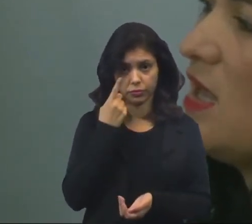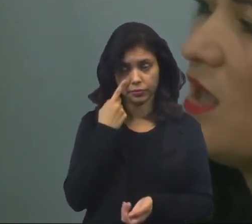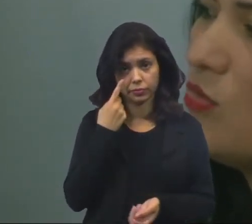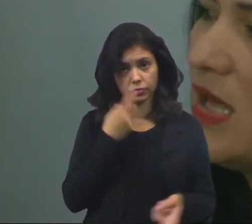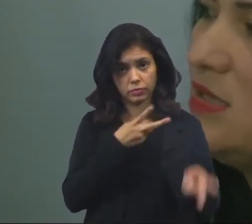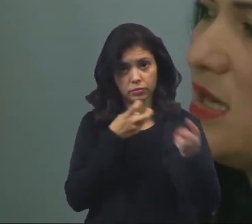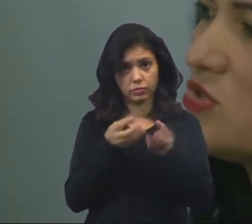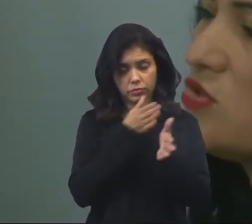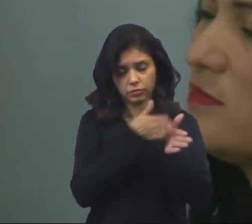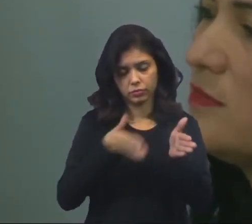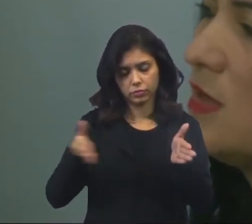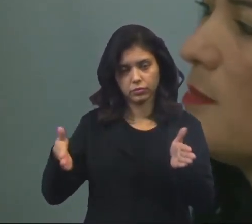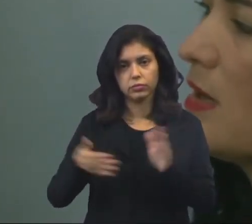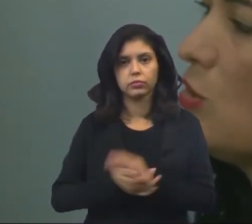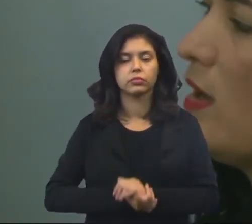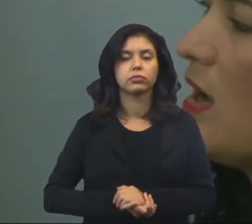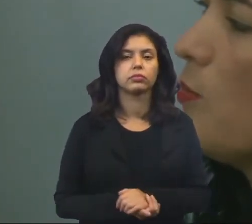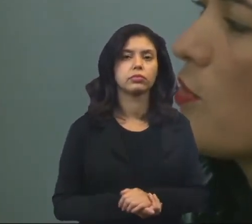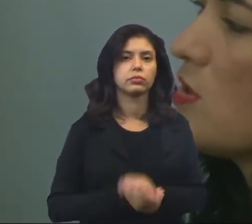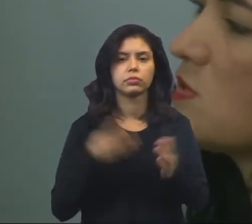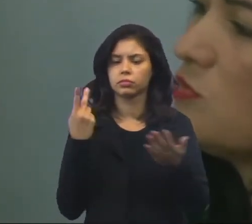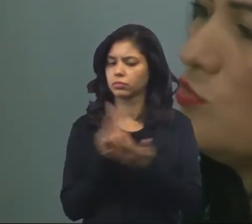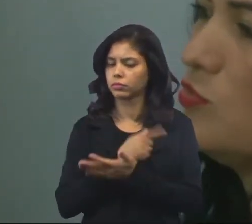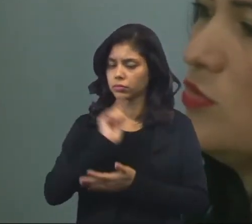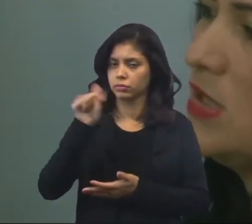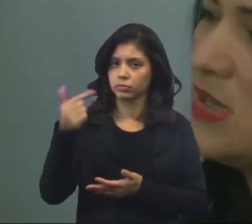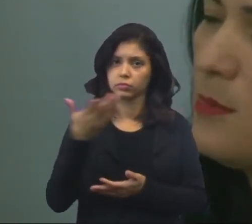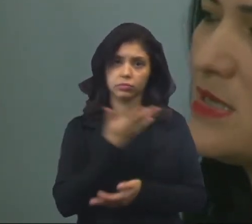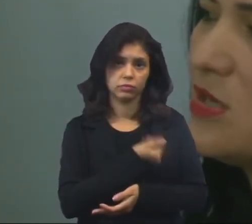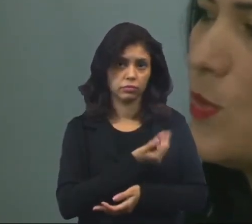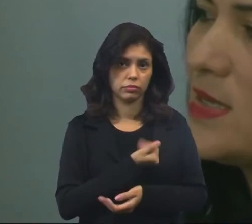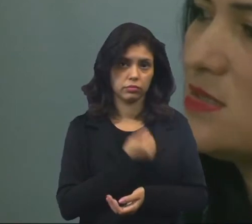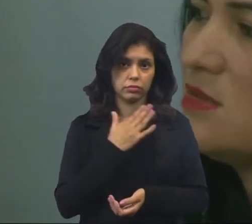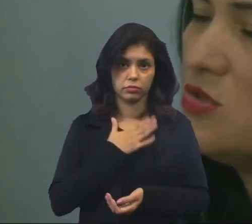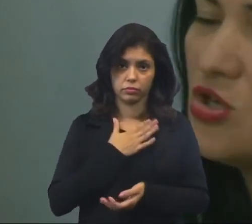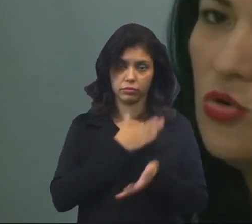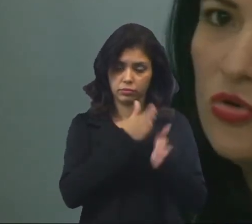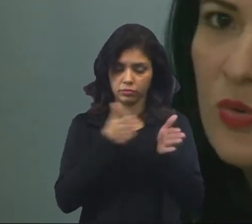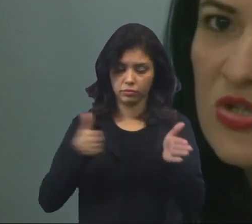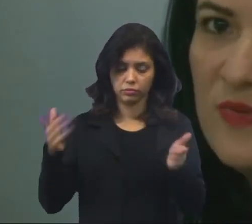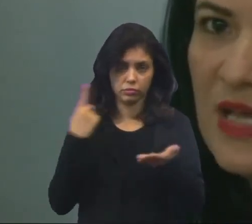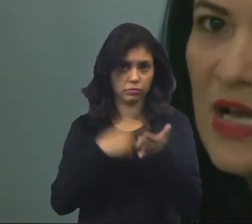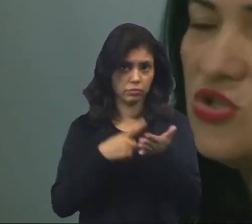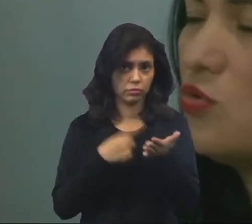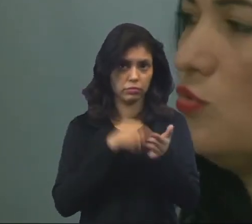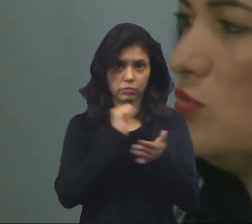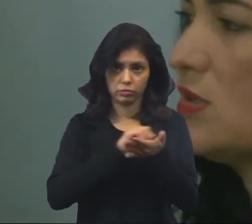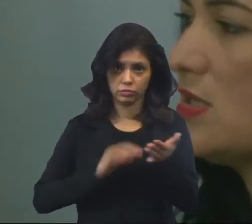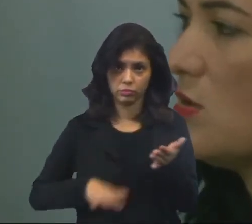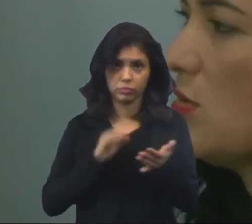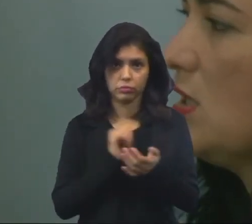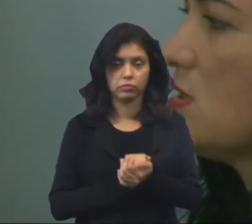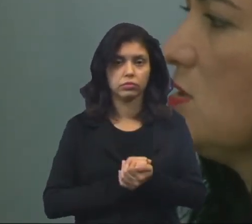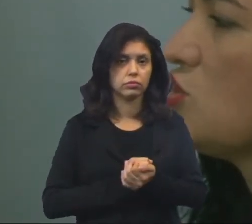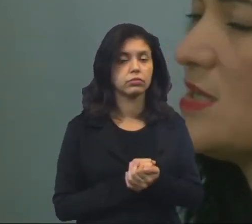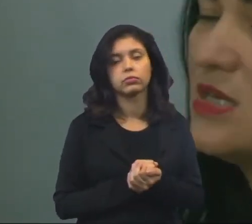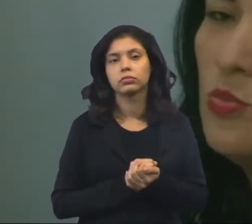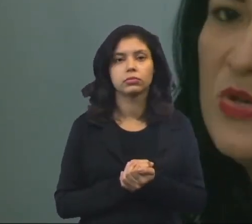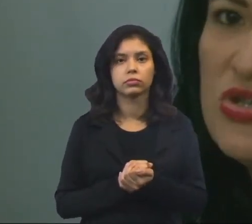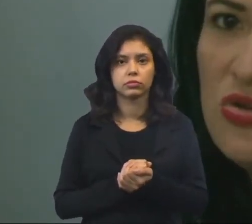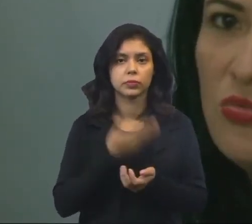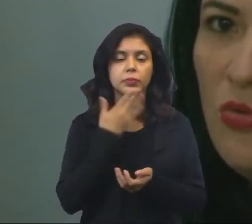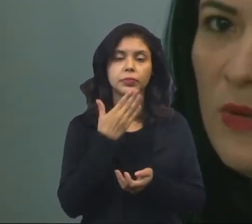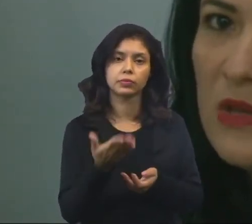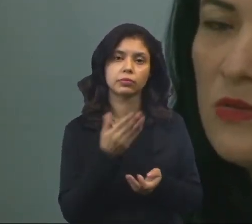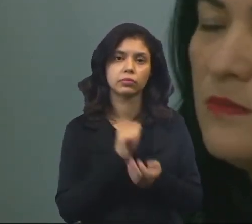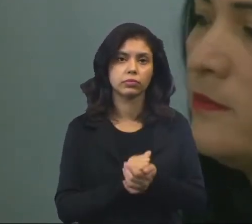nessa regularidade, para não errar o próximo número na minha sequência, de acordo com a atividade, de acordo com o que está sendo